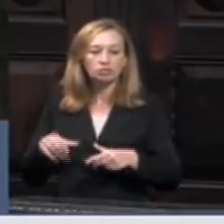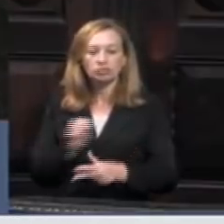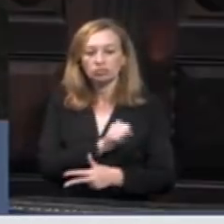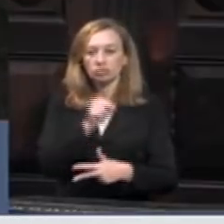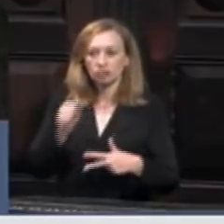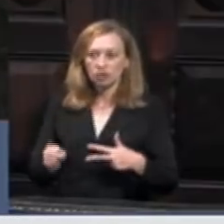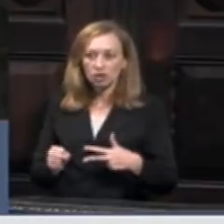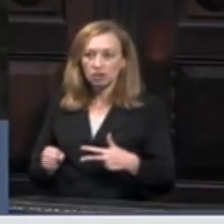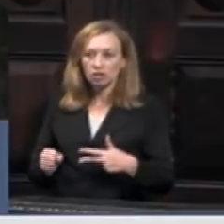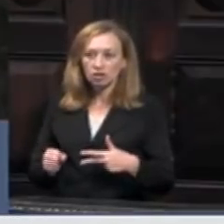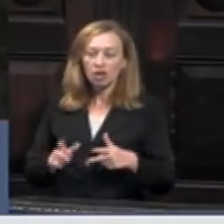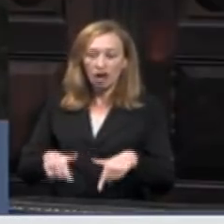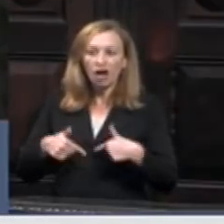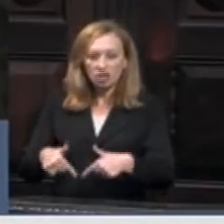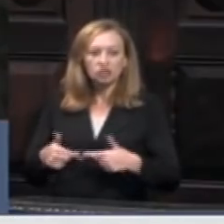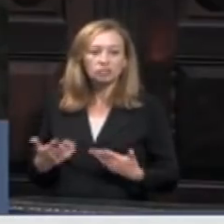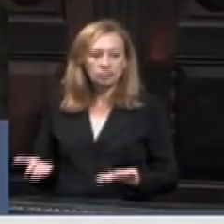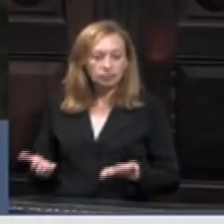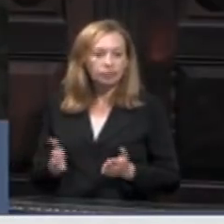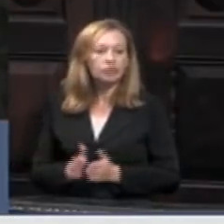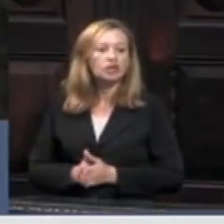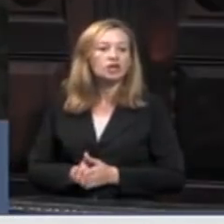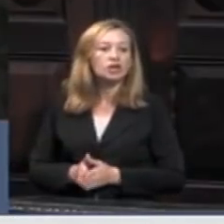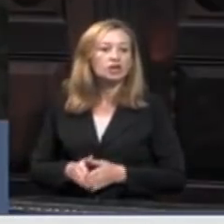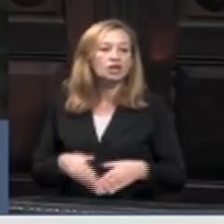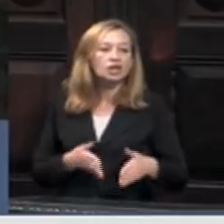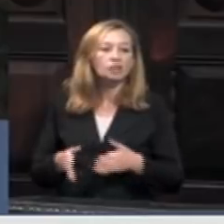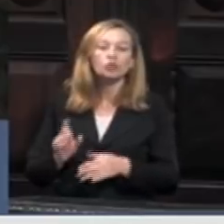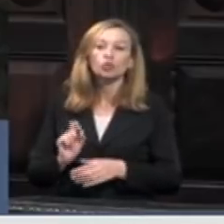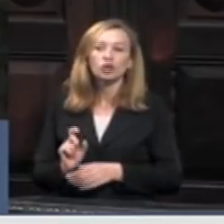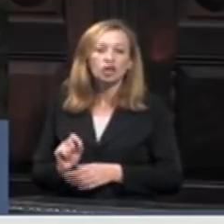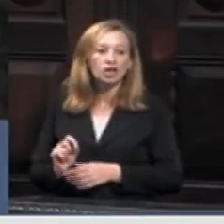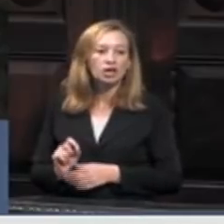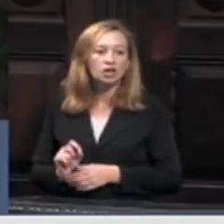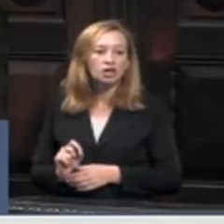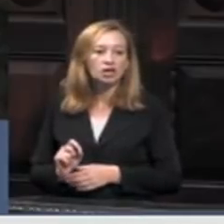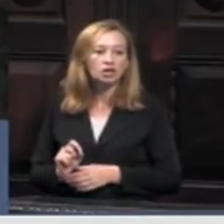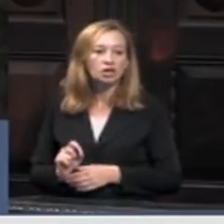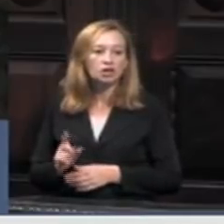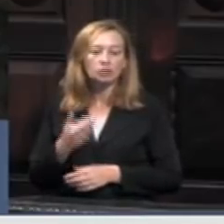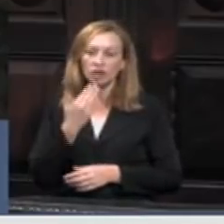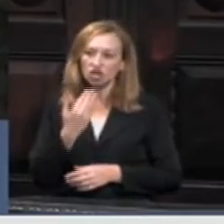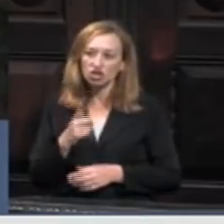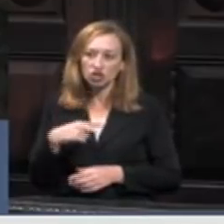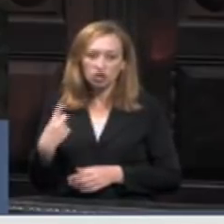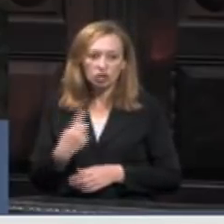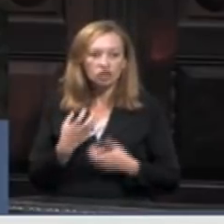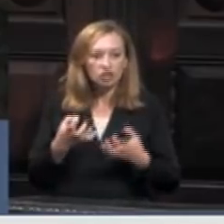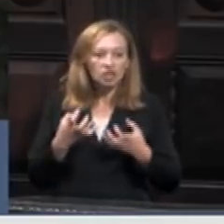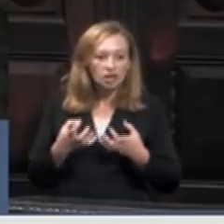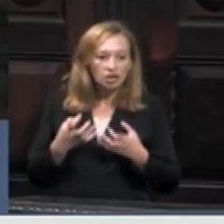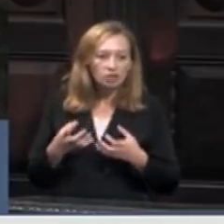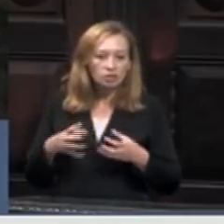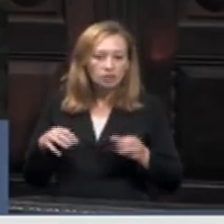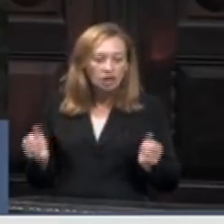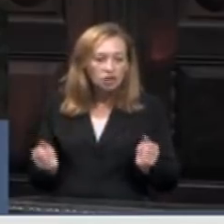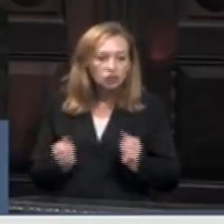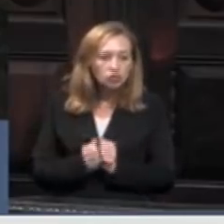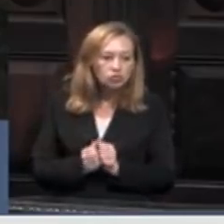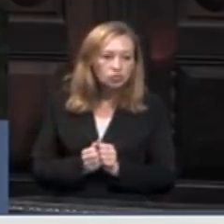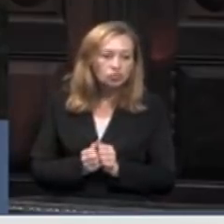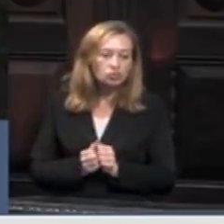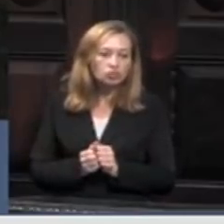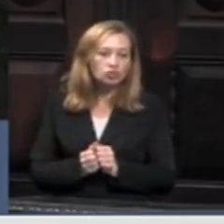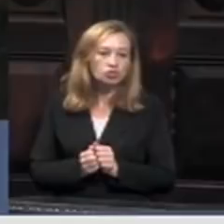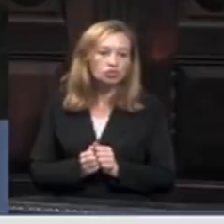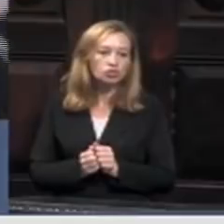Aí o que se encaminha? Se encaminha que as medidas que a gente pode tomar para enquadrar o orçamento, para garantir o funcionamento